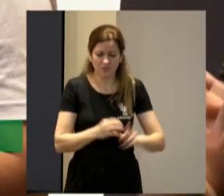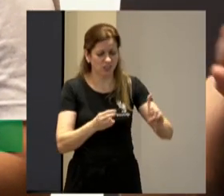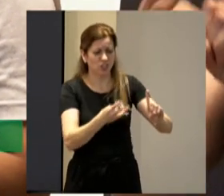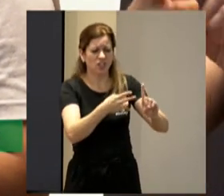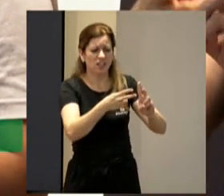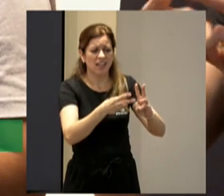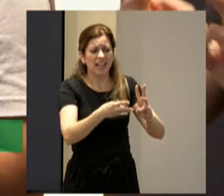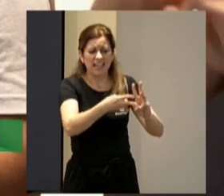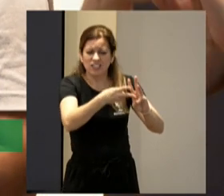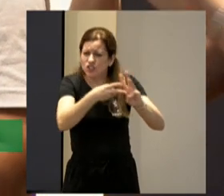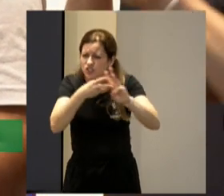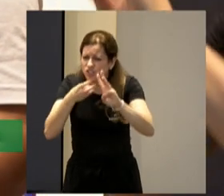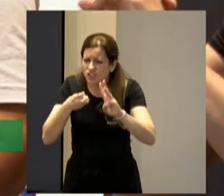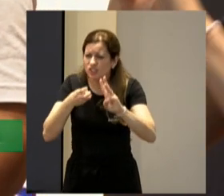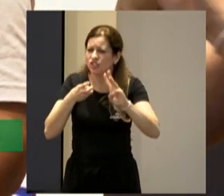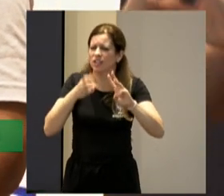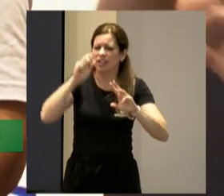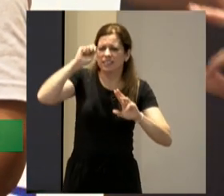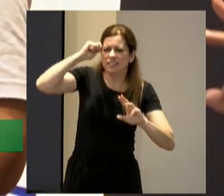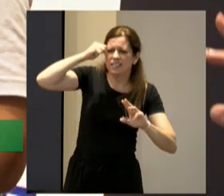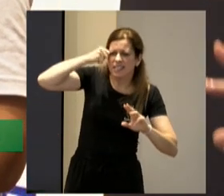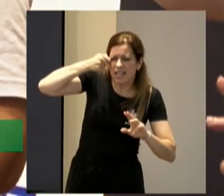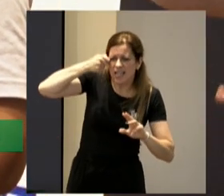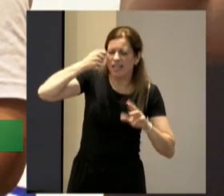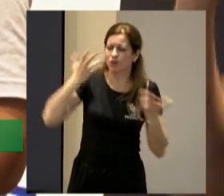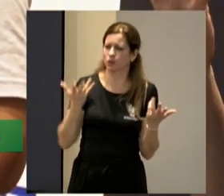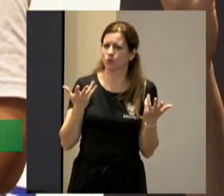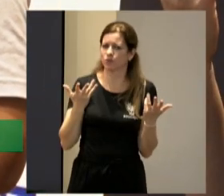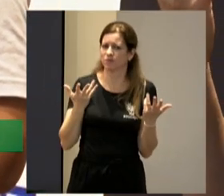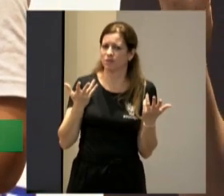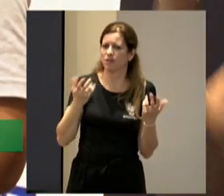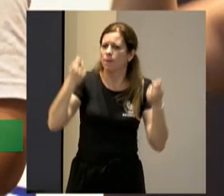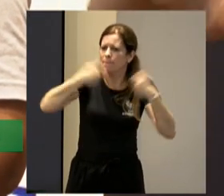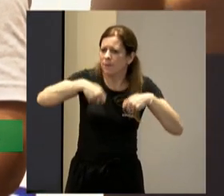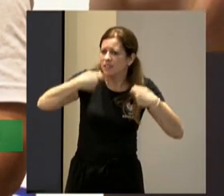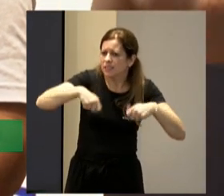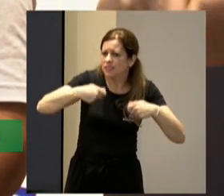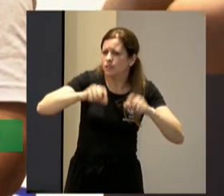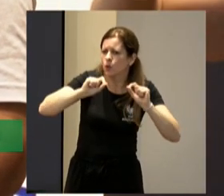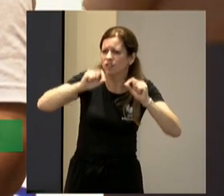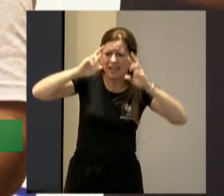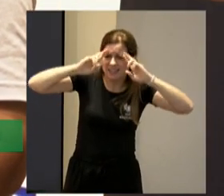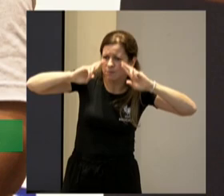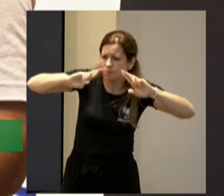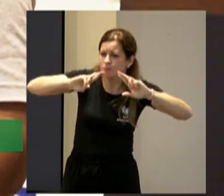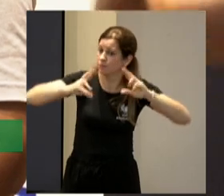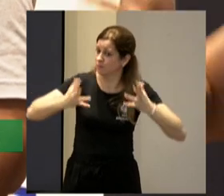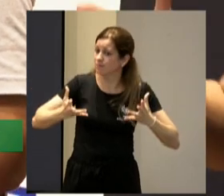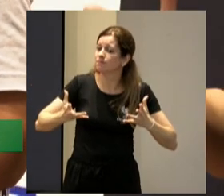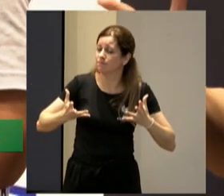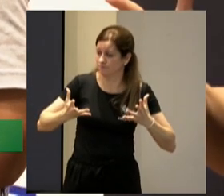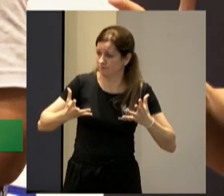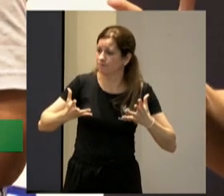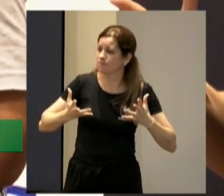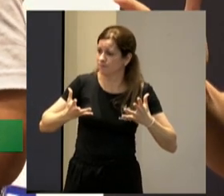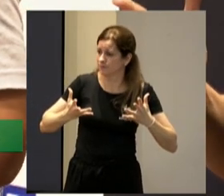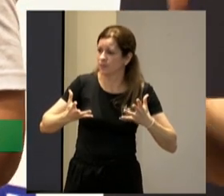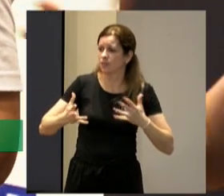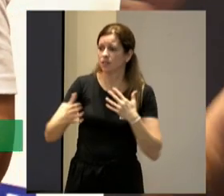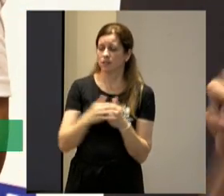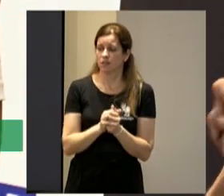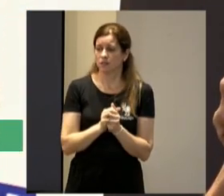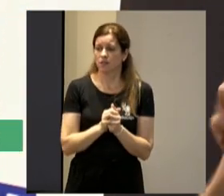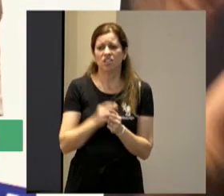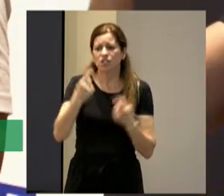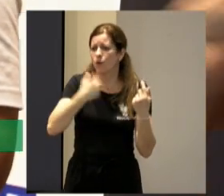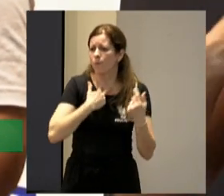Indígenas e negros vêm de valores civilizatórios que a compreensão da humanidade é para além de qualquer tipo